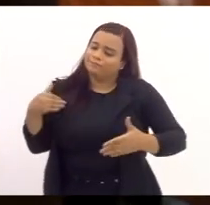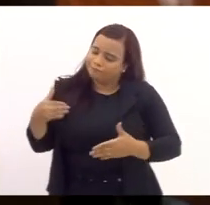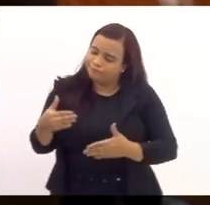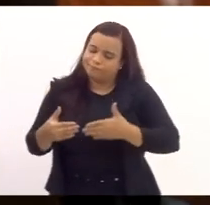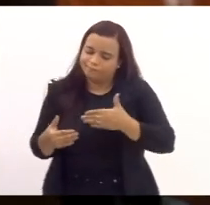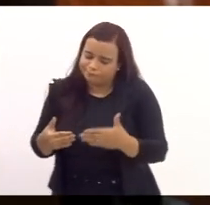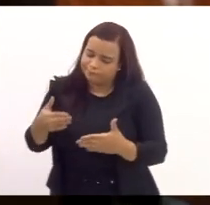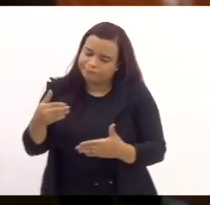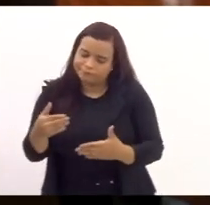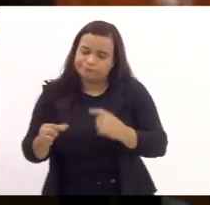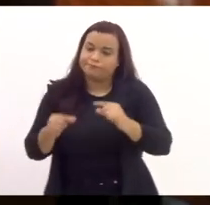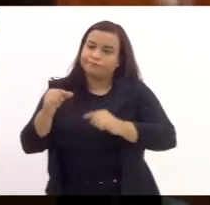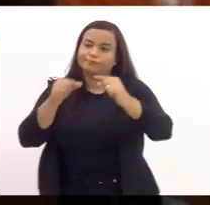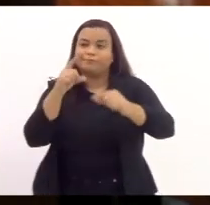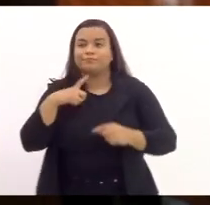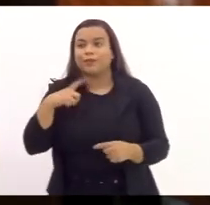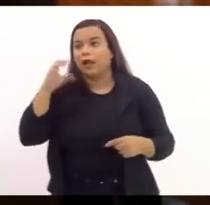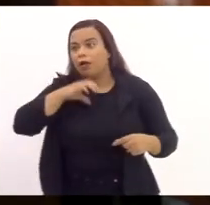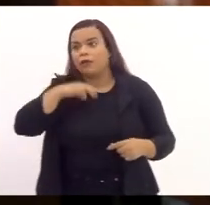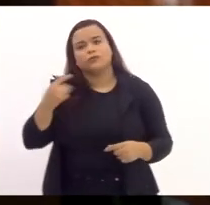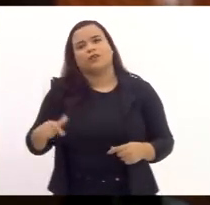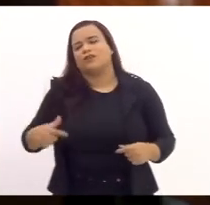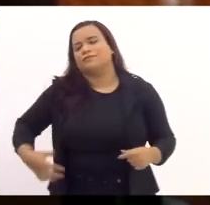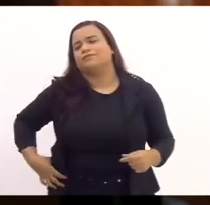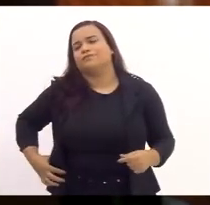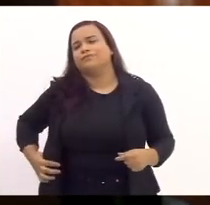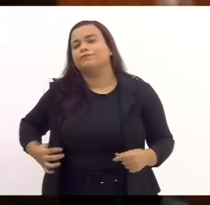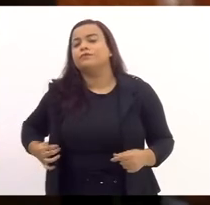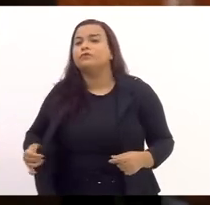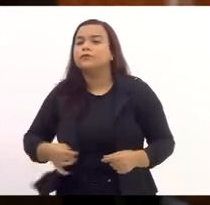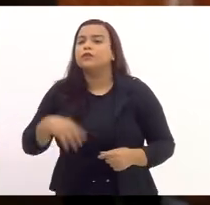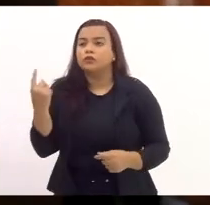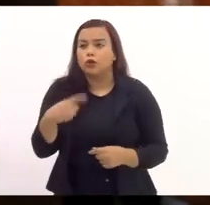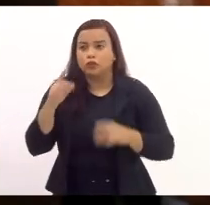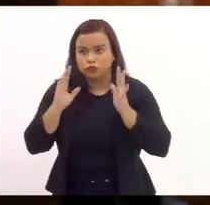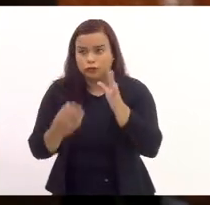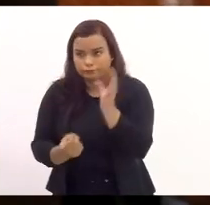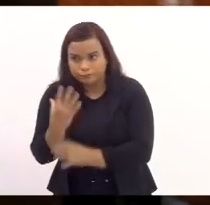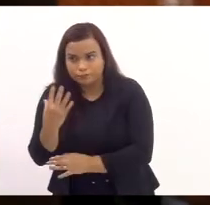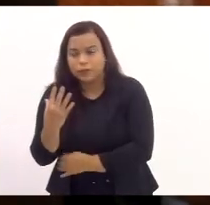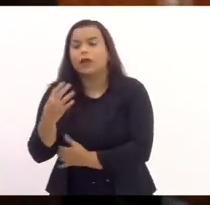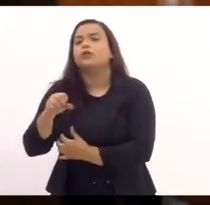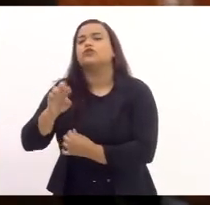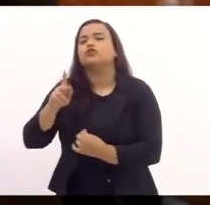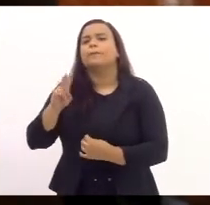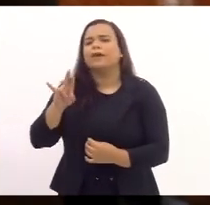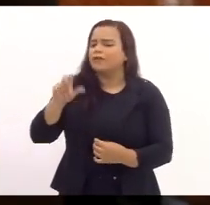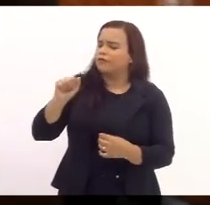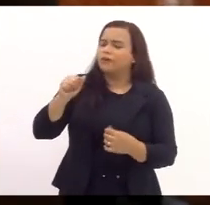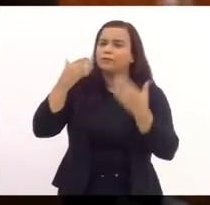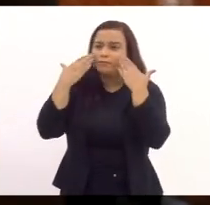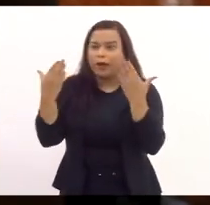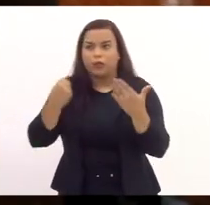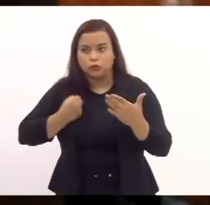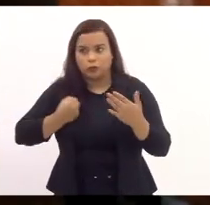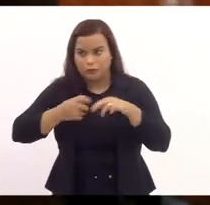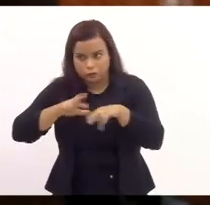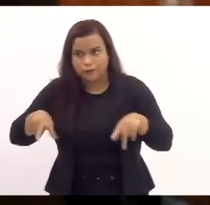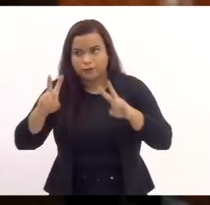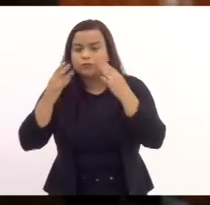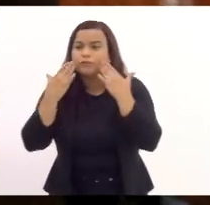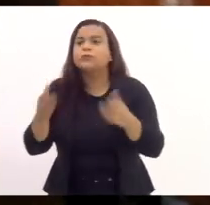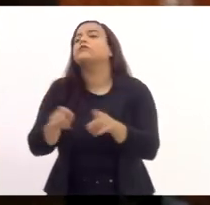é necessário. E a gente já montou, a Supervia vai apresentar os números e a gente vai verificar se eles cumpriram a nossa